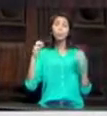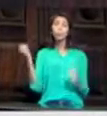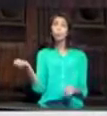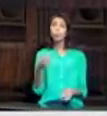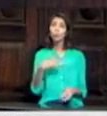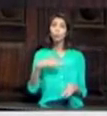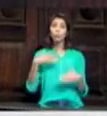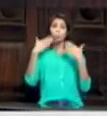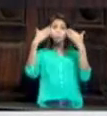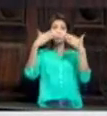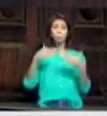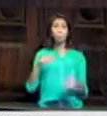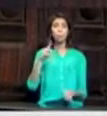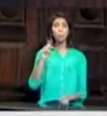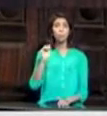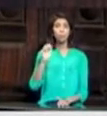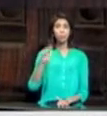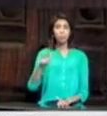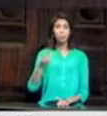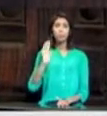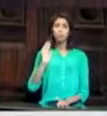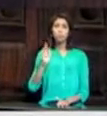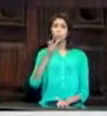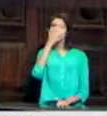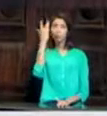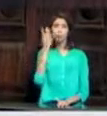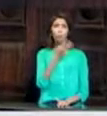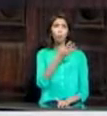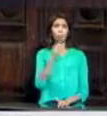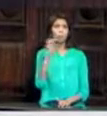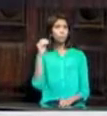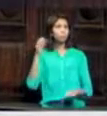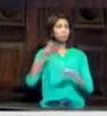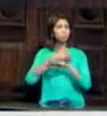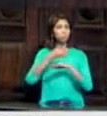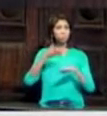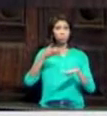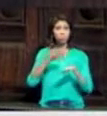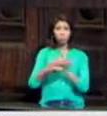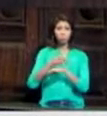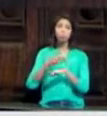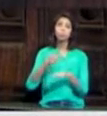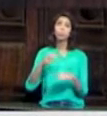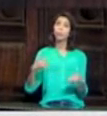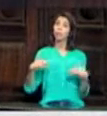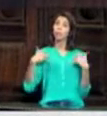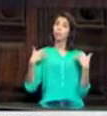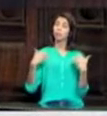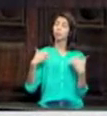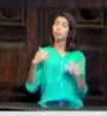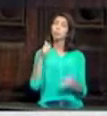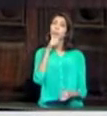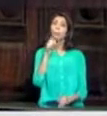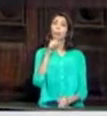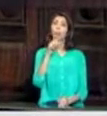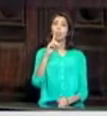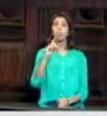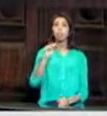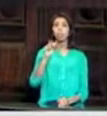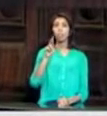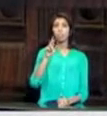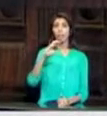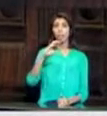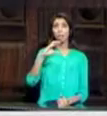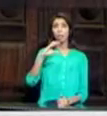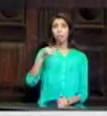Popular, reunindo quase 400 pessoas, o aniversário de Darcy Ribeiro. Ontem, se